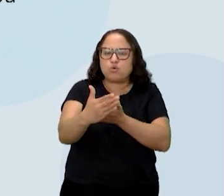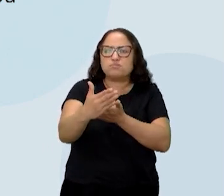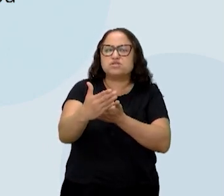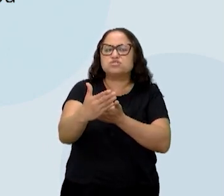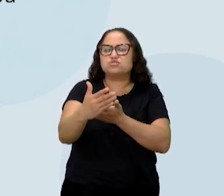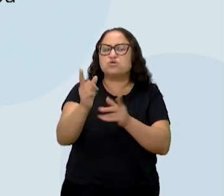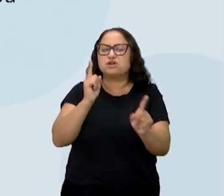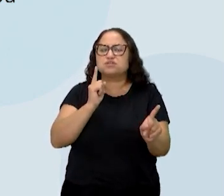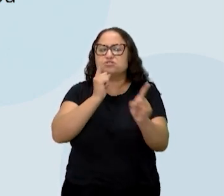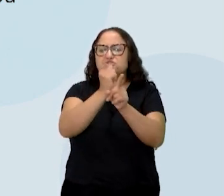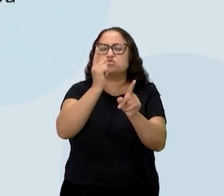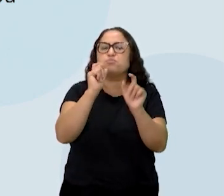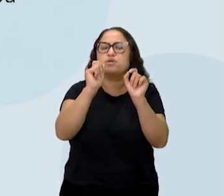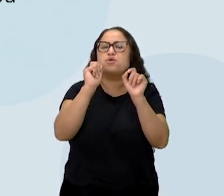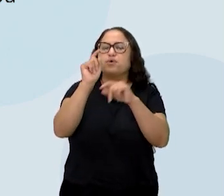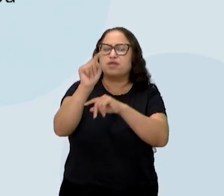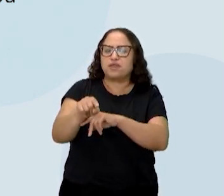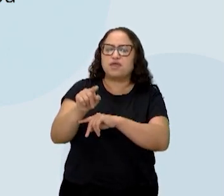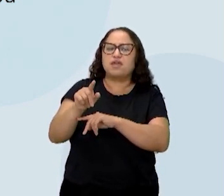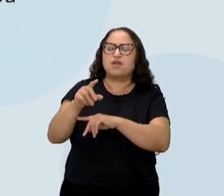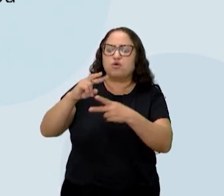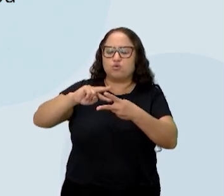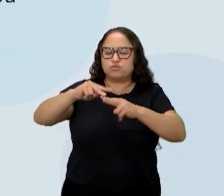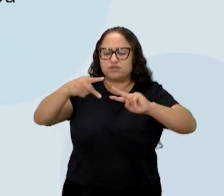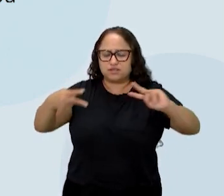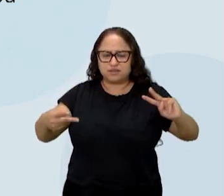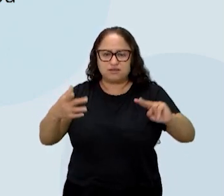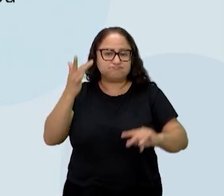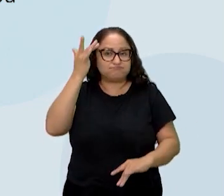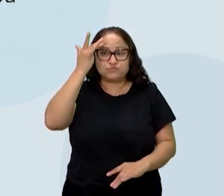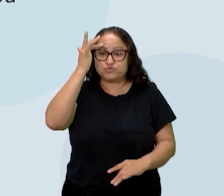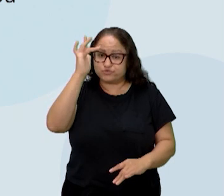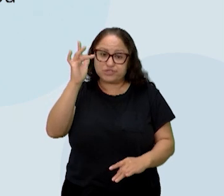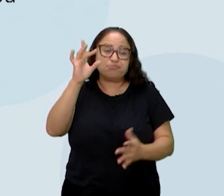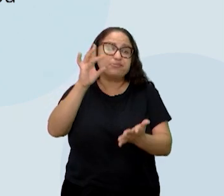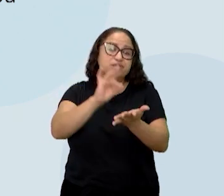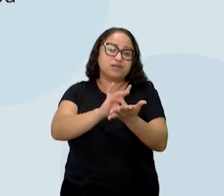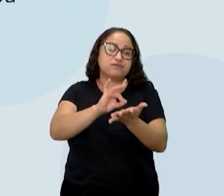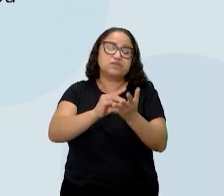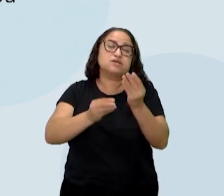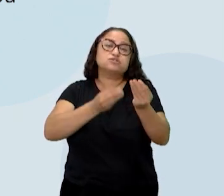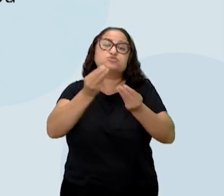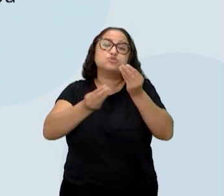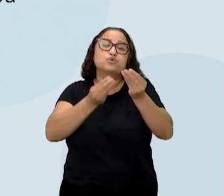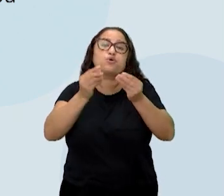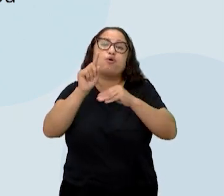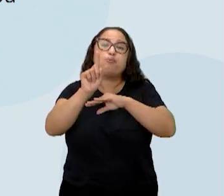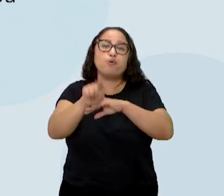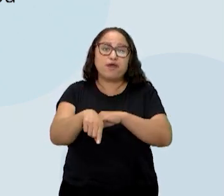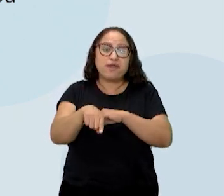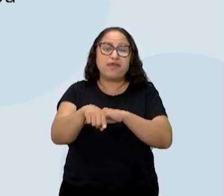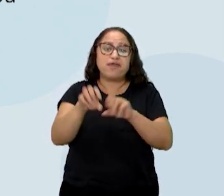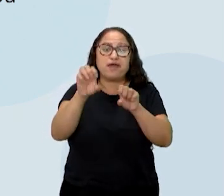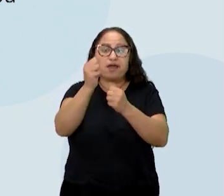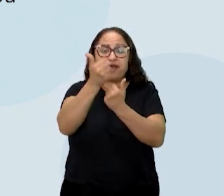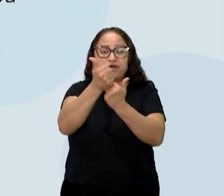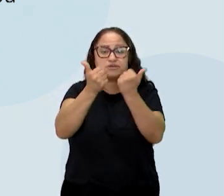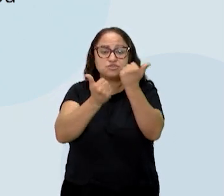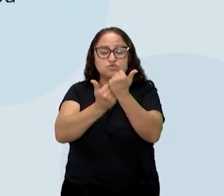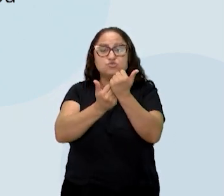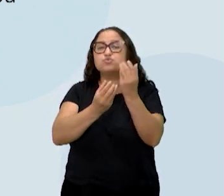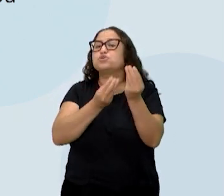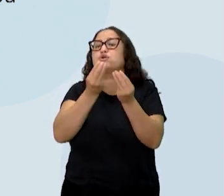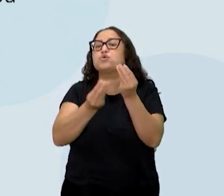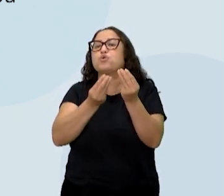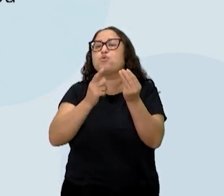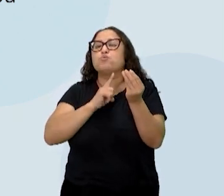a respeito do DNA. E ele não sabia, na verdade, como que era a estrutura, ou seja, como que o DNA